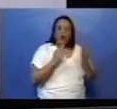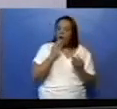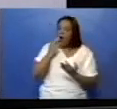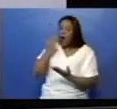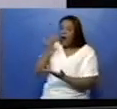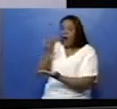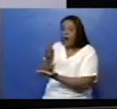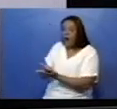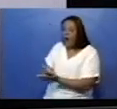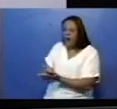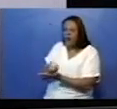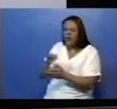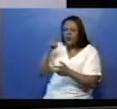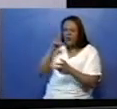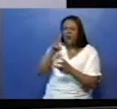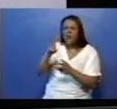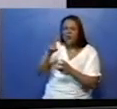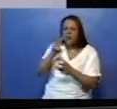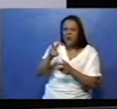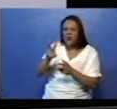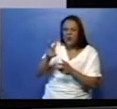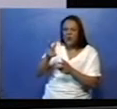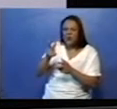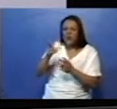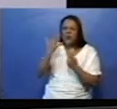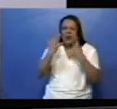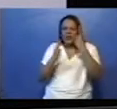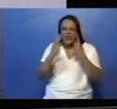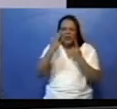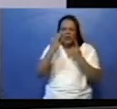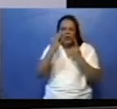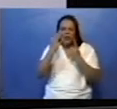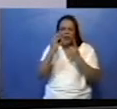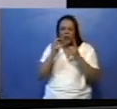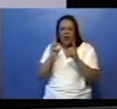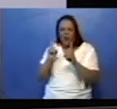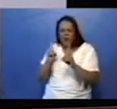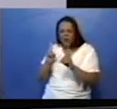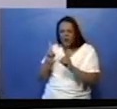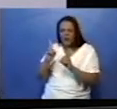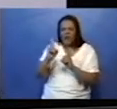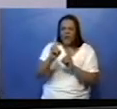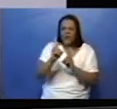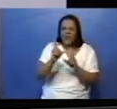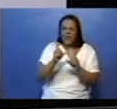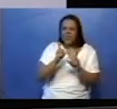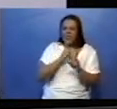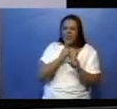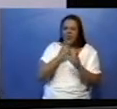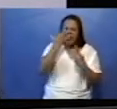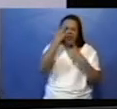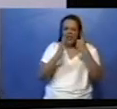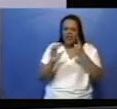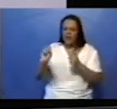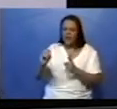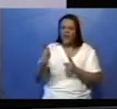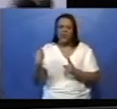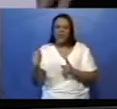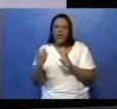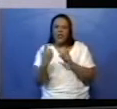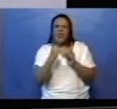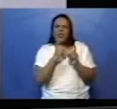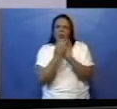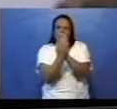jornais, né, as reportagens sobre os desfiles das outras cidades, o de Olinda é muito comentado. Por quê? Porque tem esses bonecões, eles